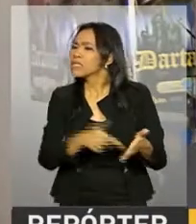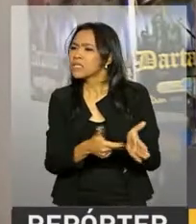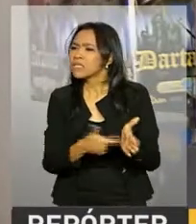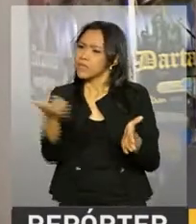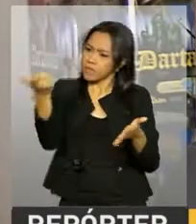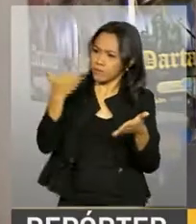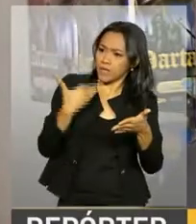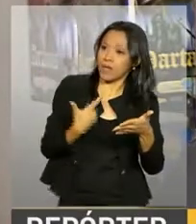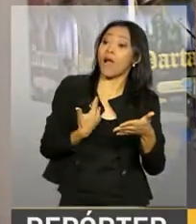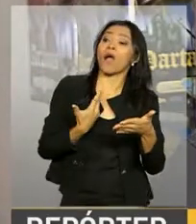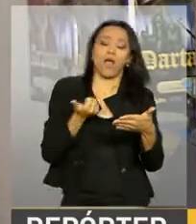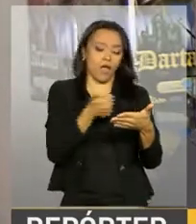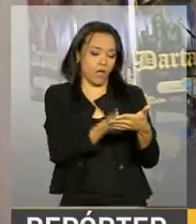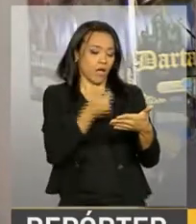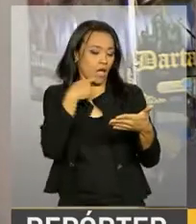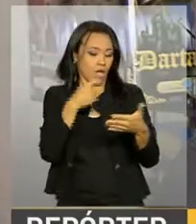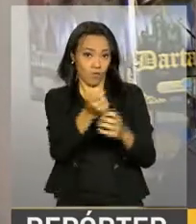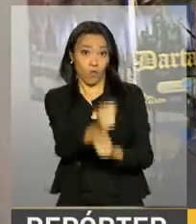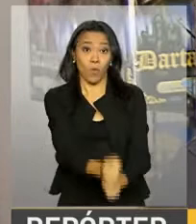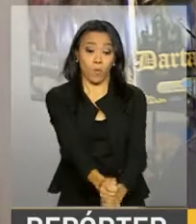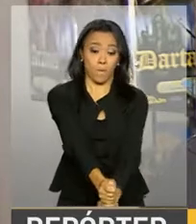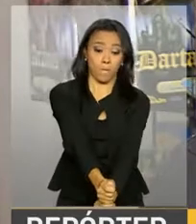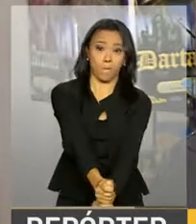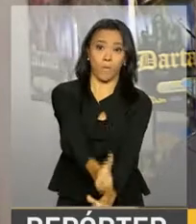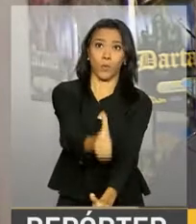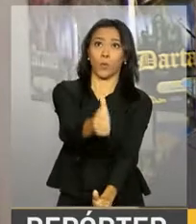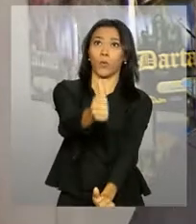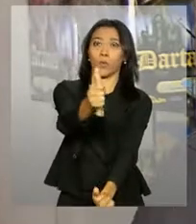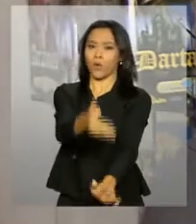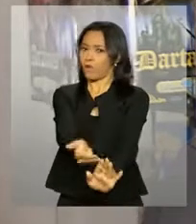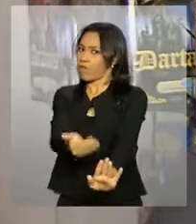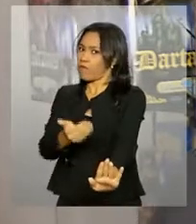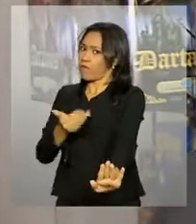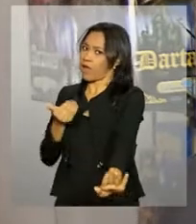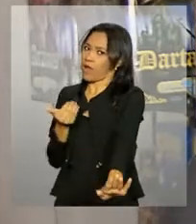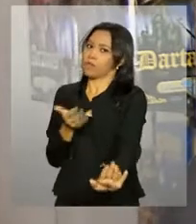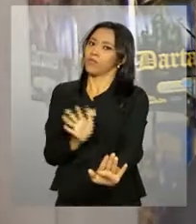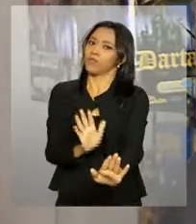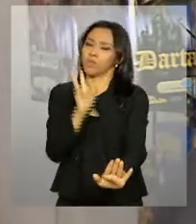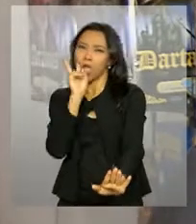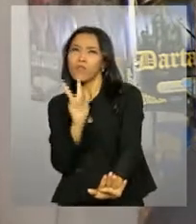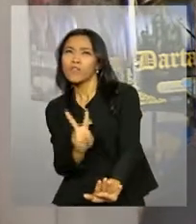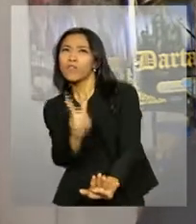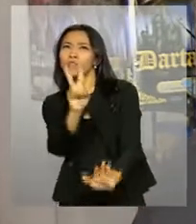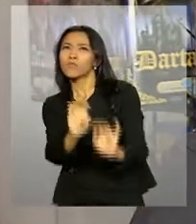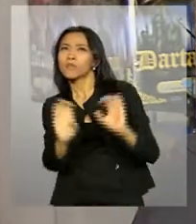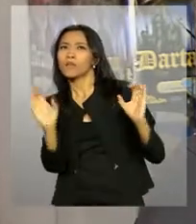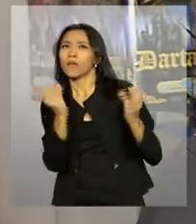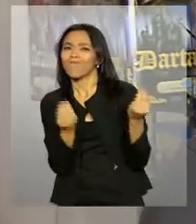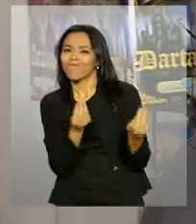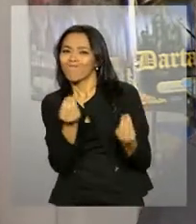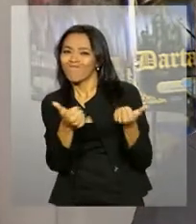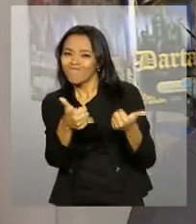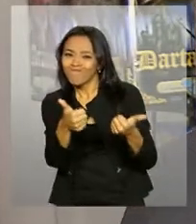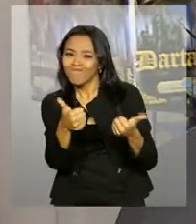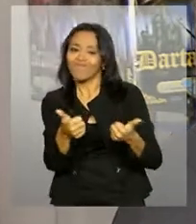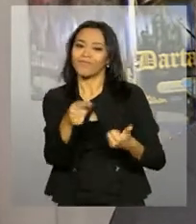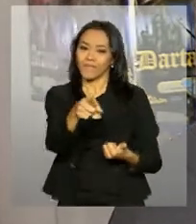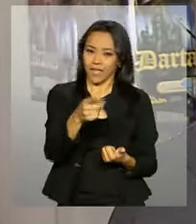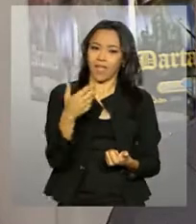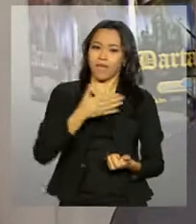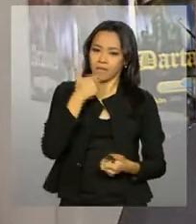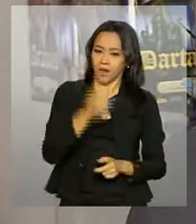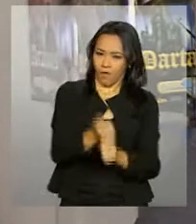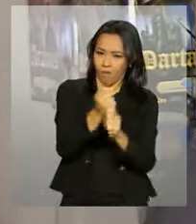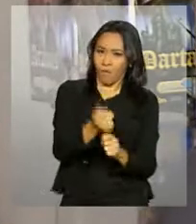e quando eu vou soltando uma certa distância adequada e espero o show no céu nem o reveillon com fogos de artifício é mais